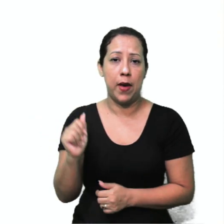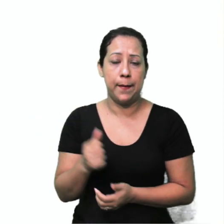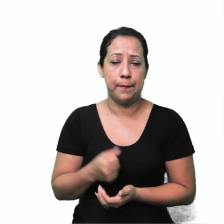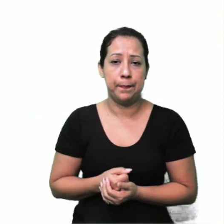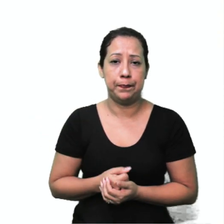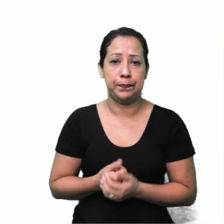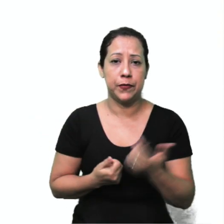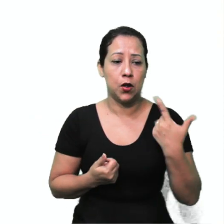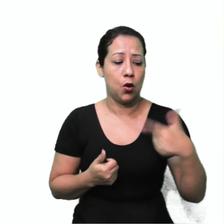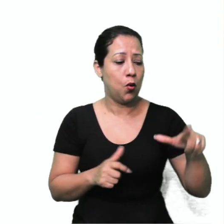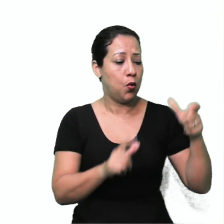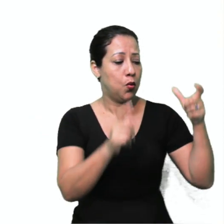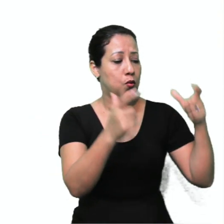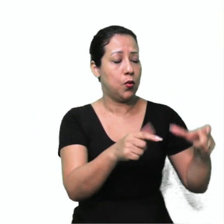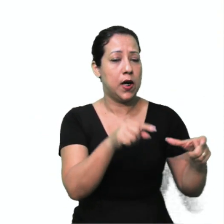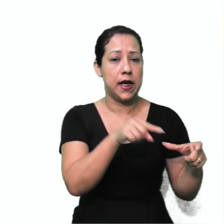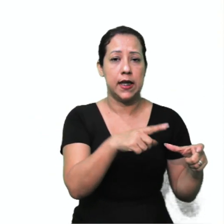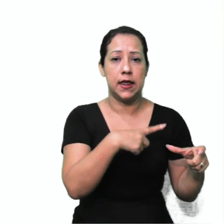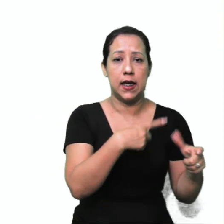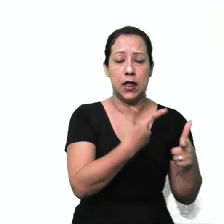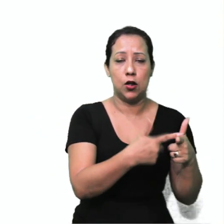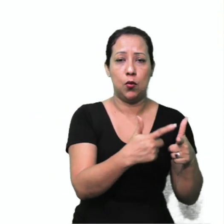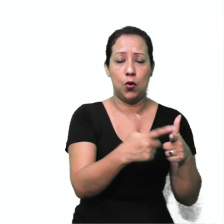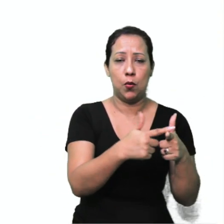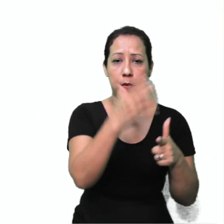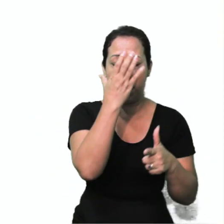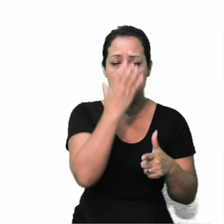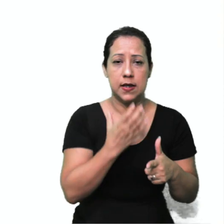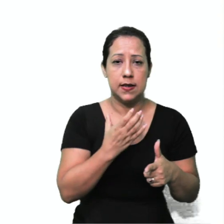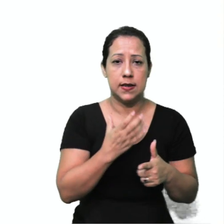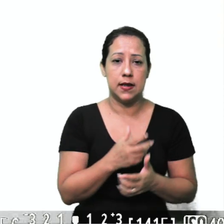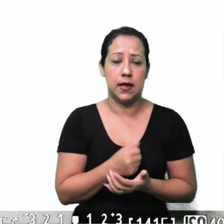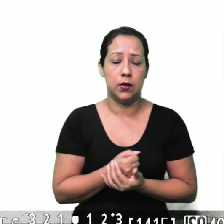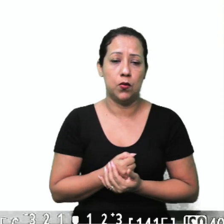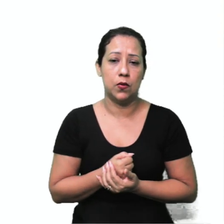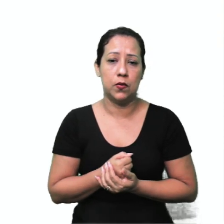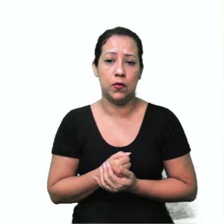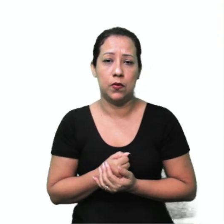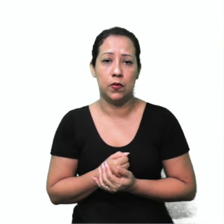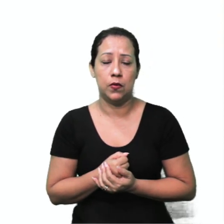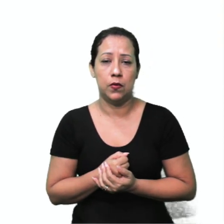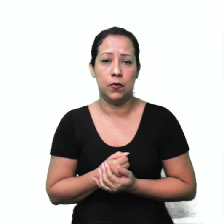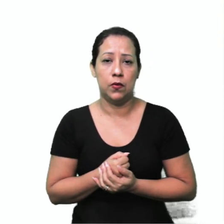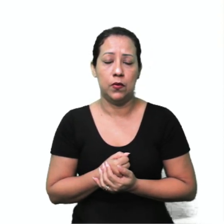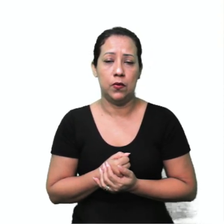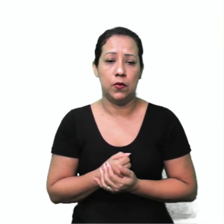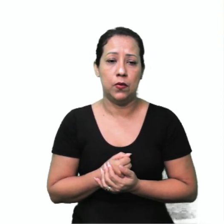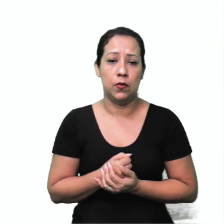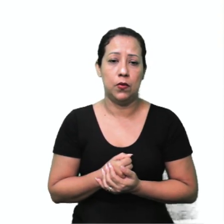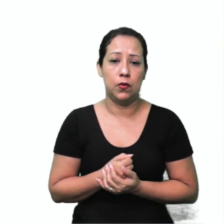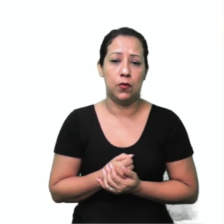Outra região que nós temos problema seríssimo com as imigrações é a União